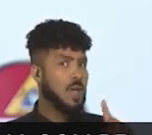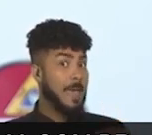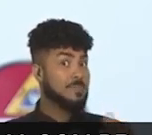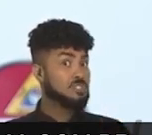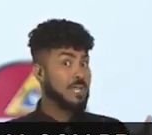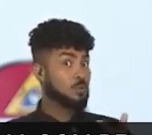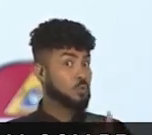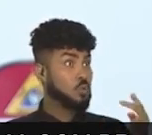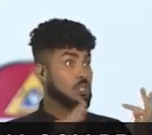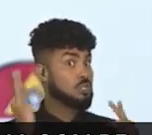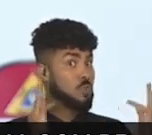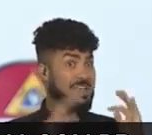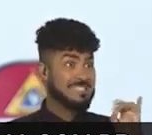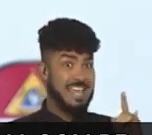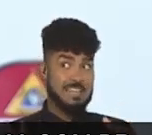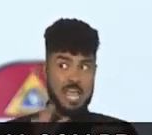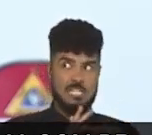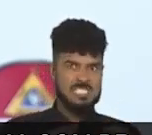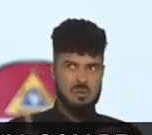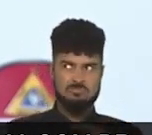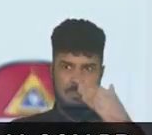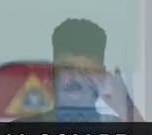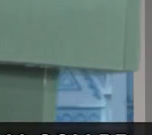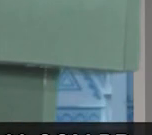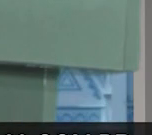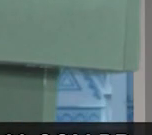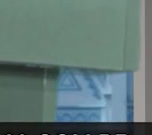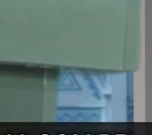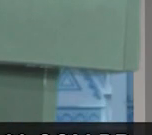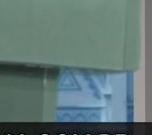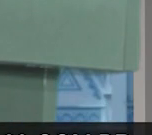fundamental. Conheça o histórico de quem está oferecendo. E boa diversão!